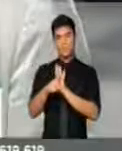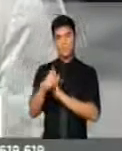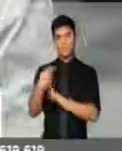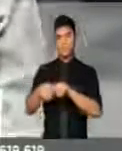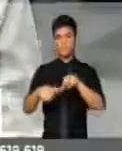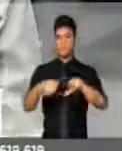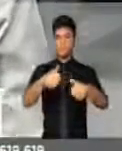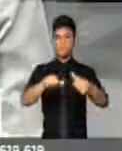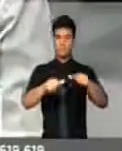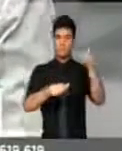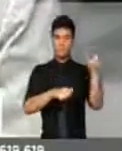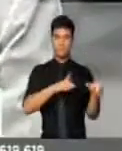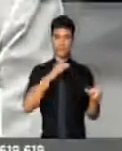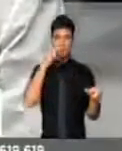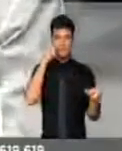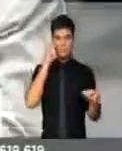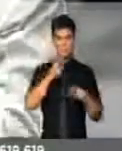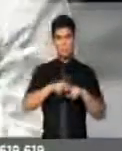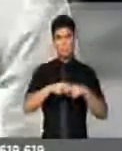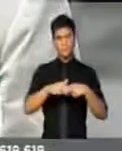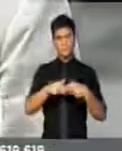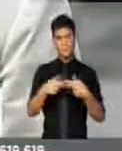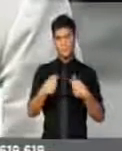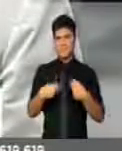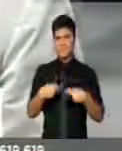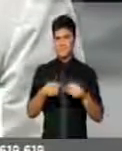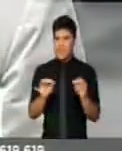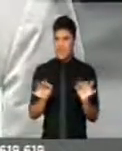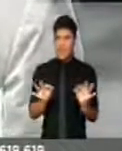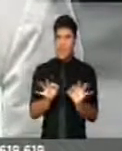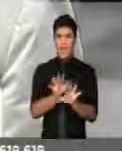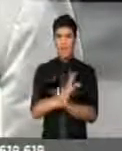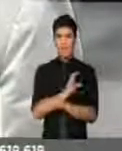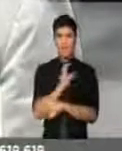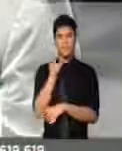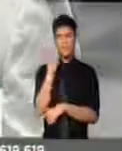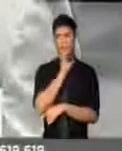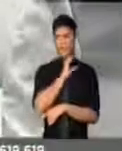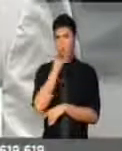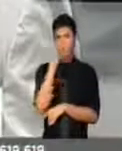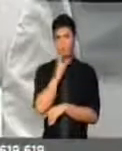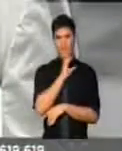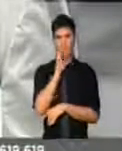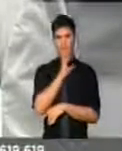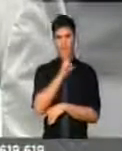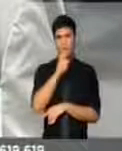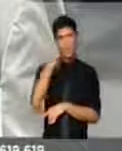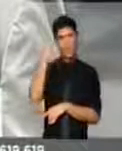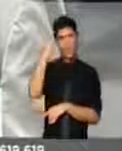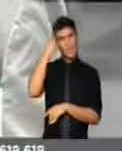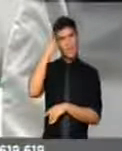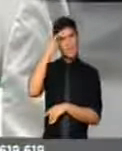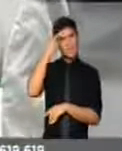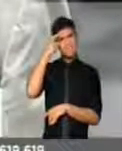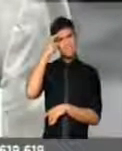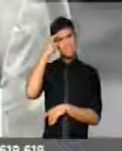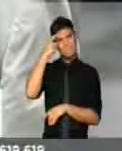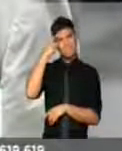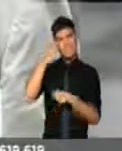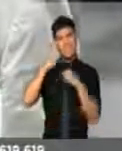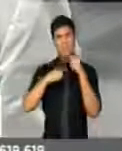isso porque nós devemos acabar de uma vez por todas, essa paranoia.